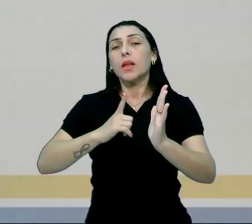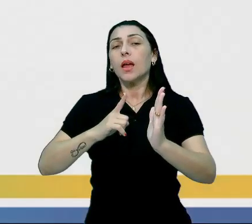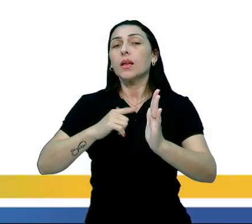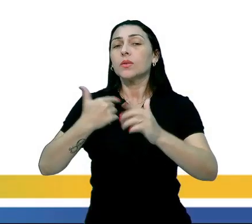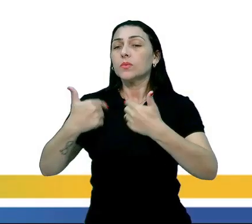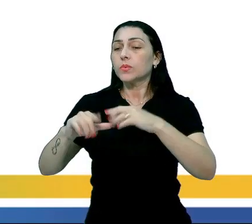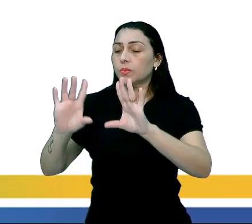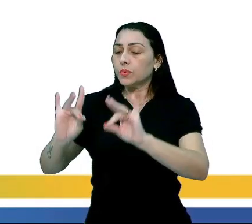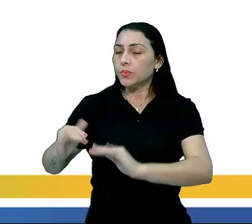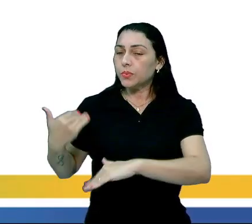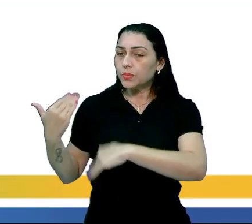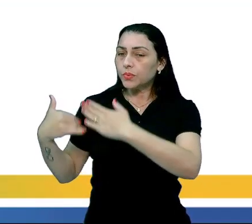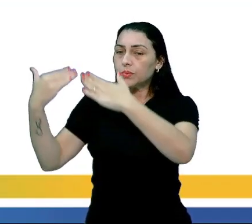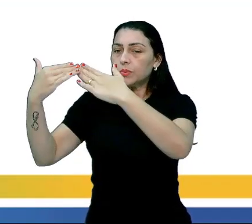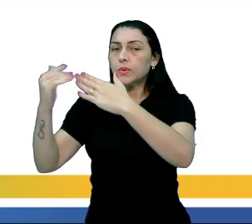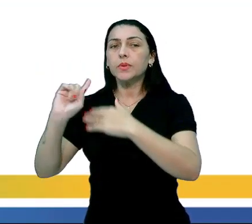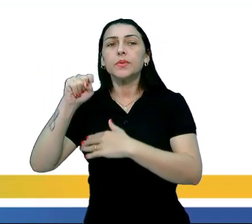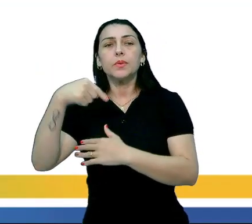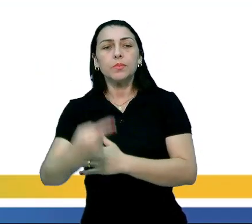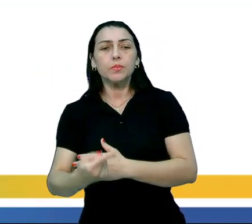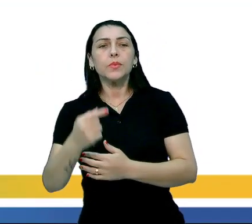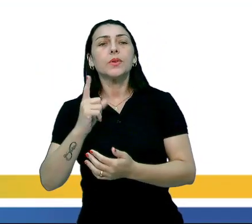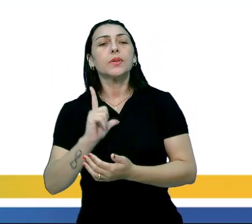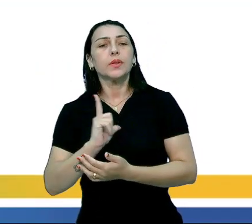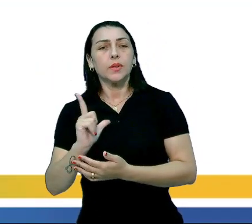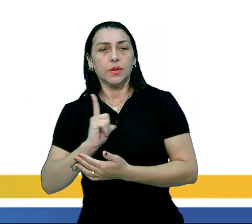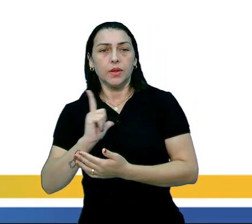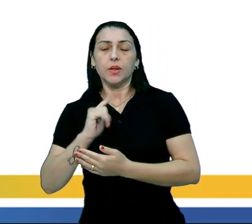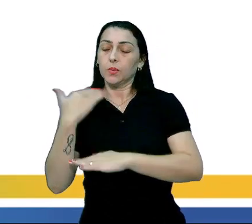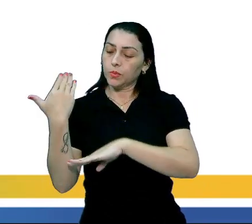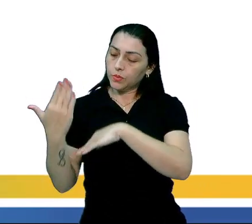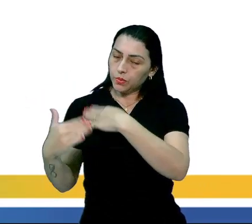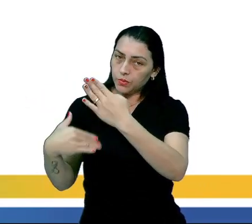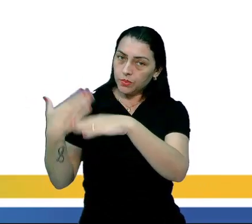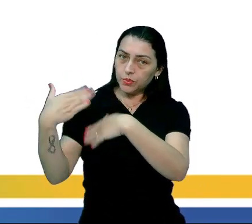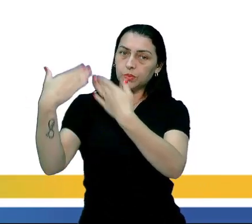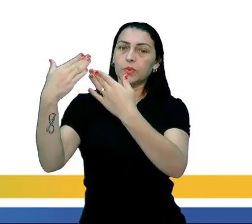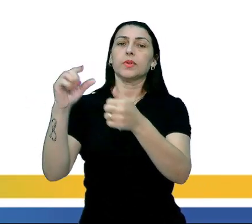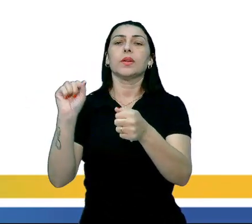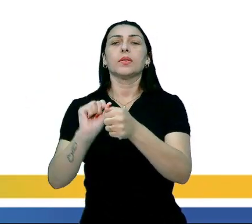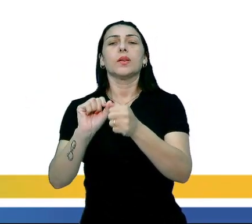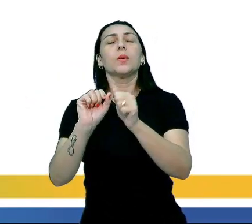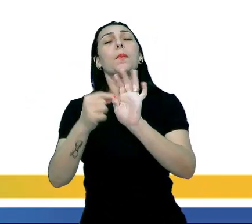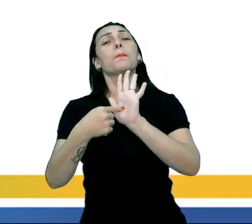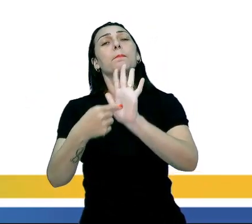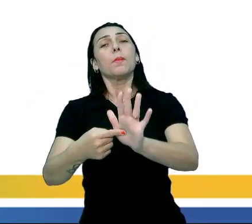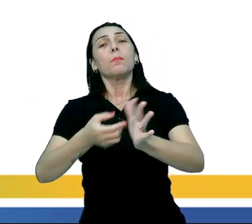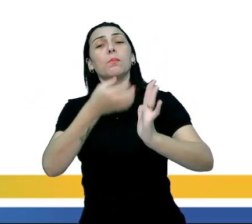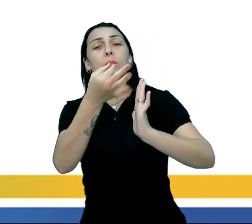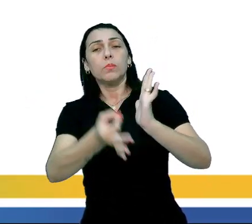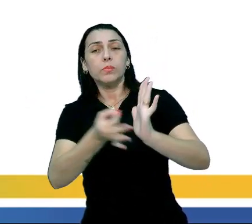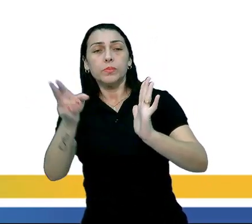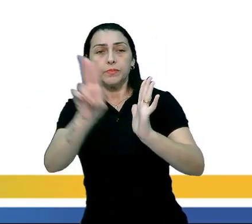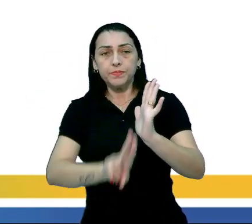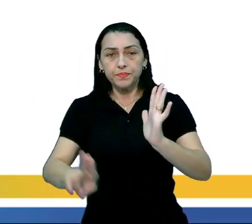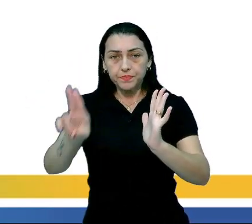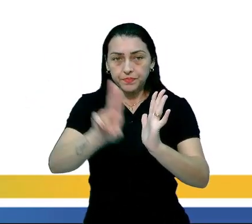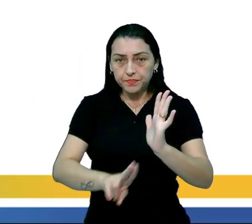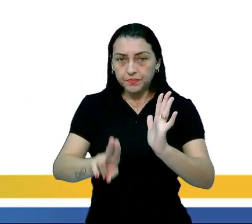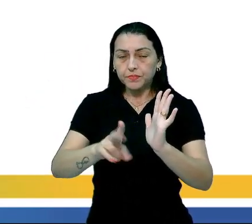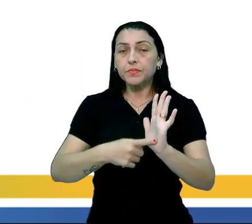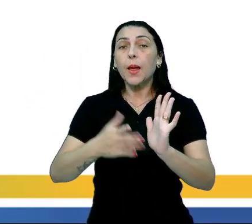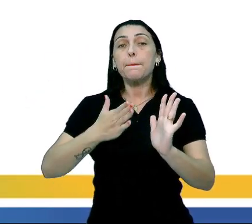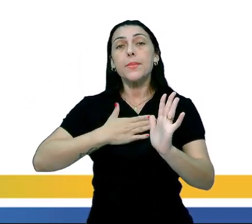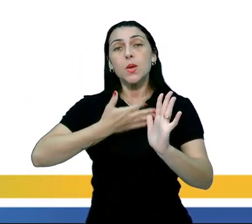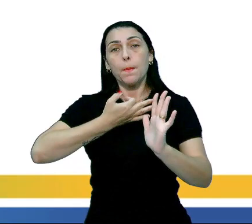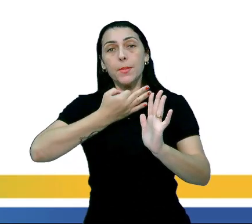desenvolvimento. E aí, logo em seguida, nós temos o desenvolvimento, que são os argumentos que serão utilizados para defender o